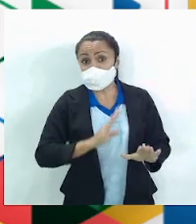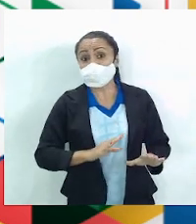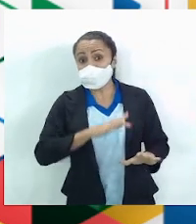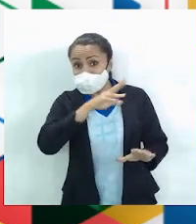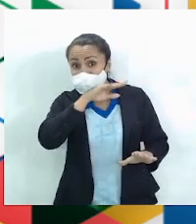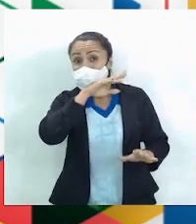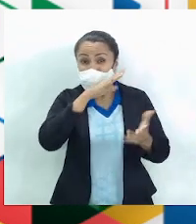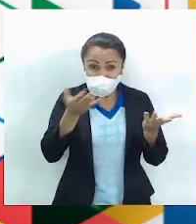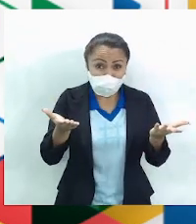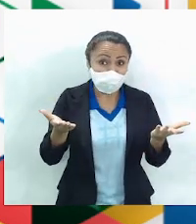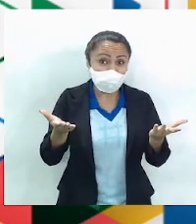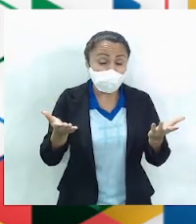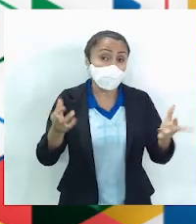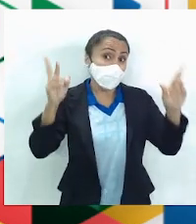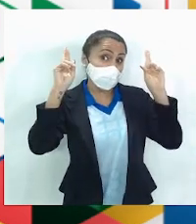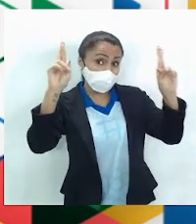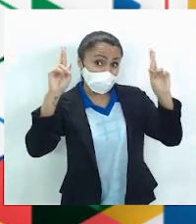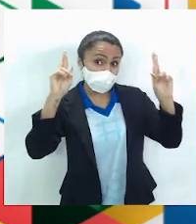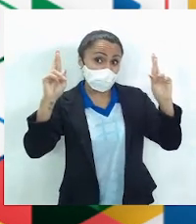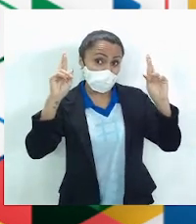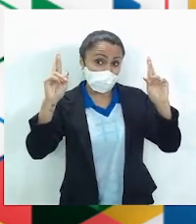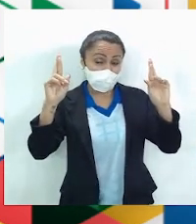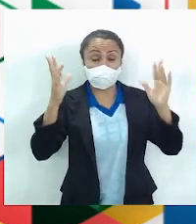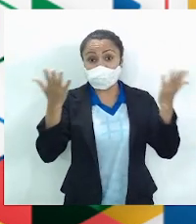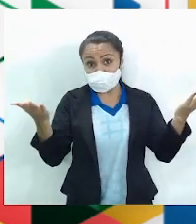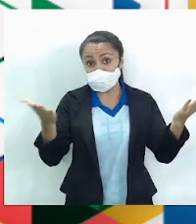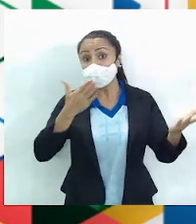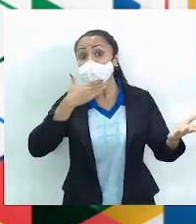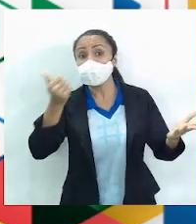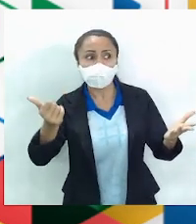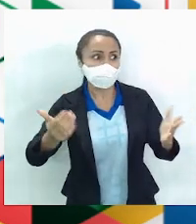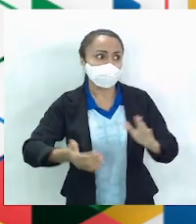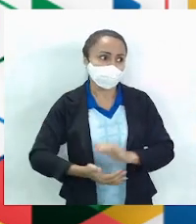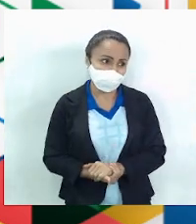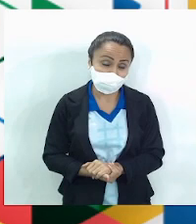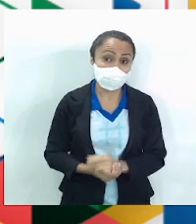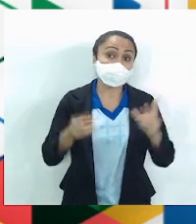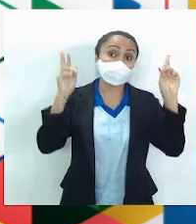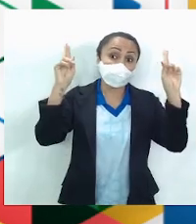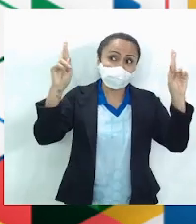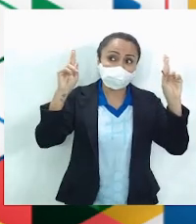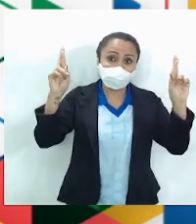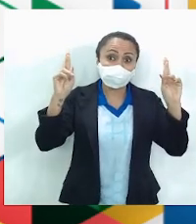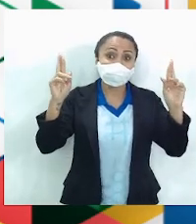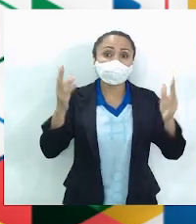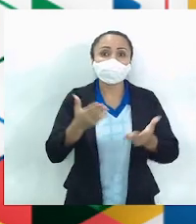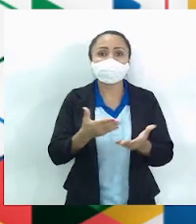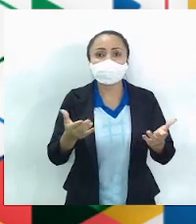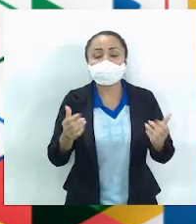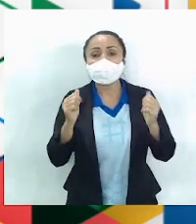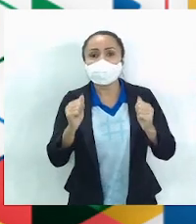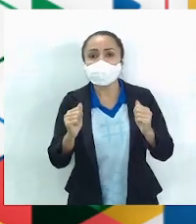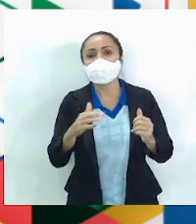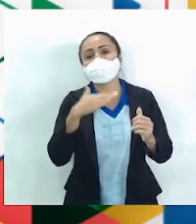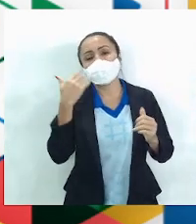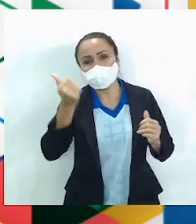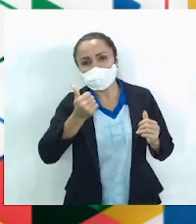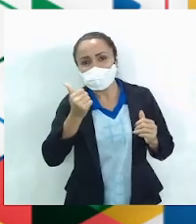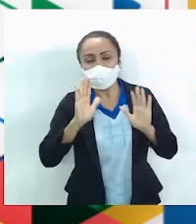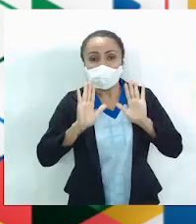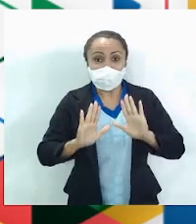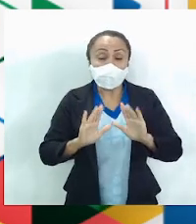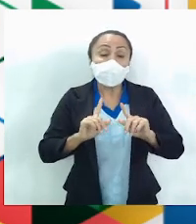ruim, né? A gente espera que passe, né? A esperança é a última que morre, entretanto eu posso morrer primeiro,